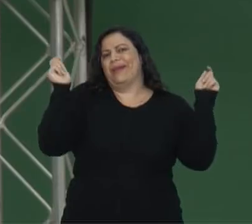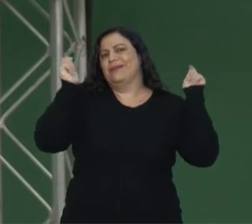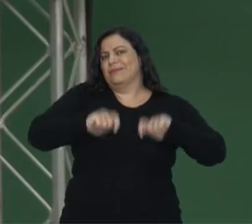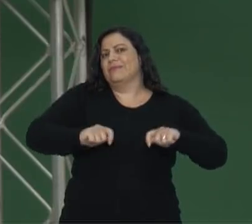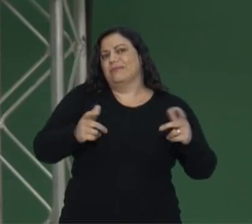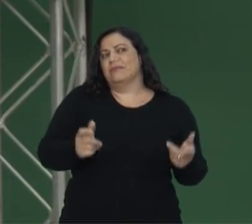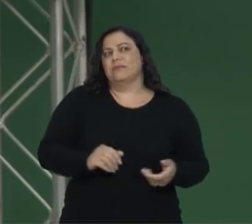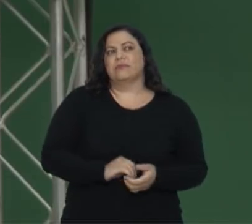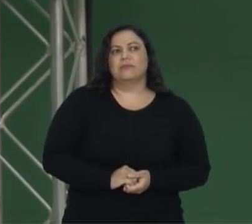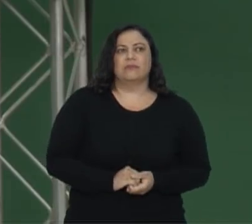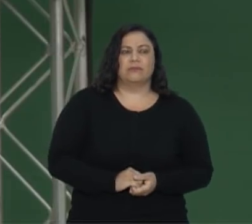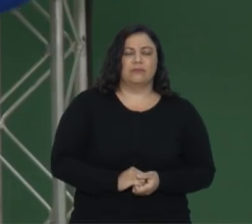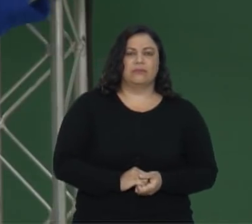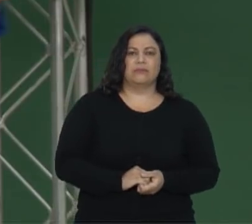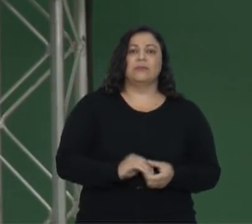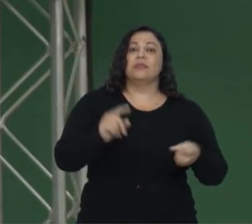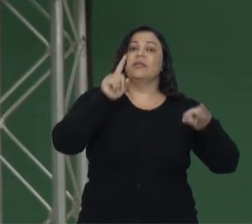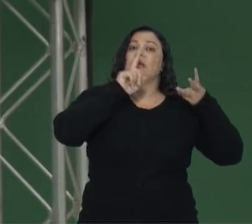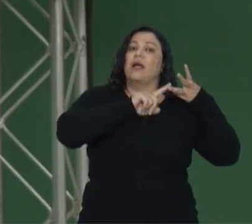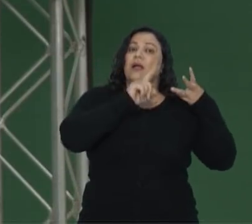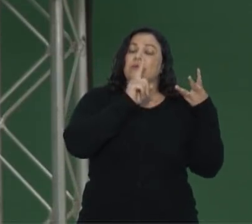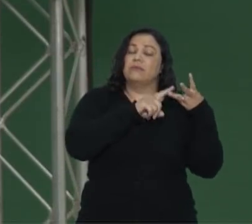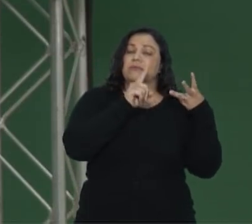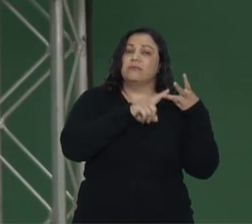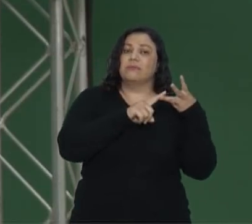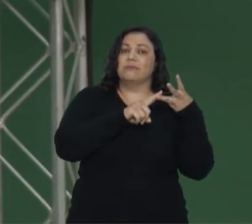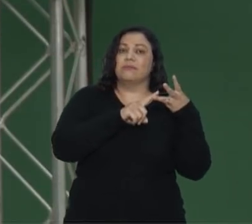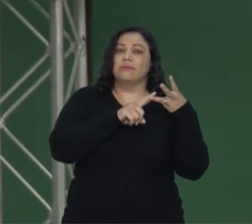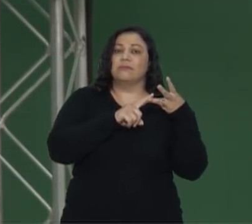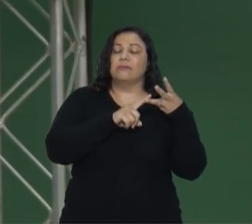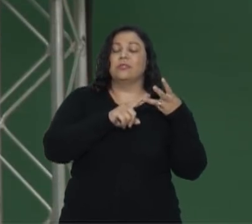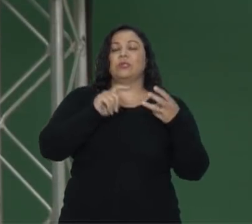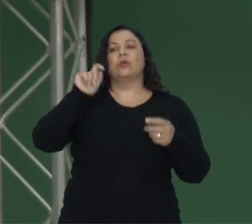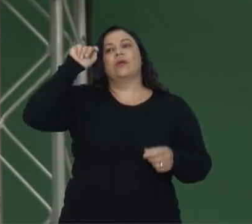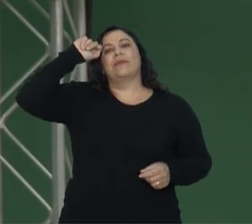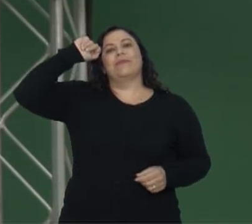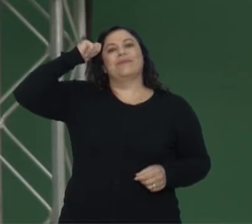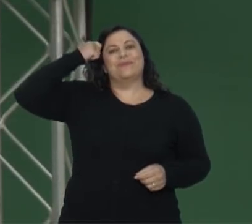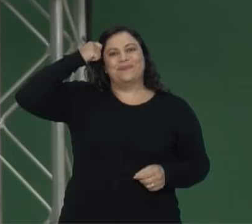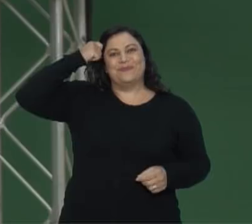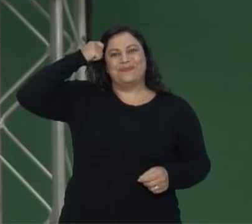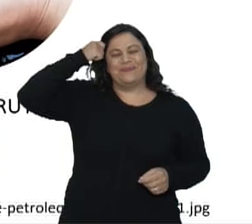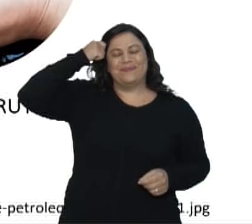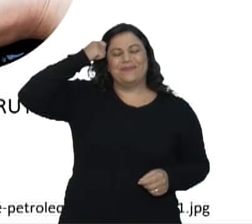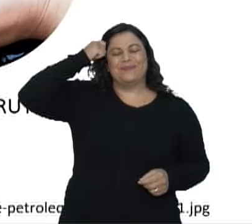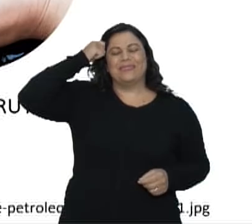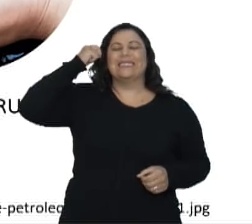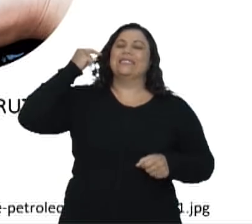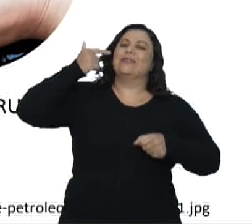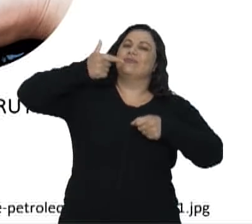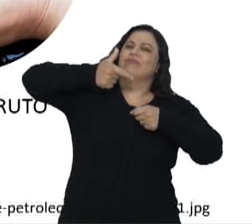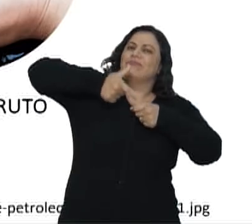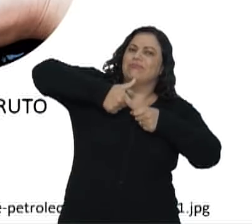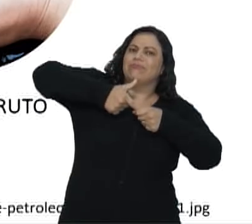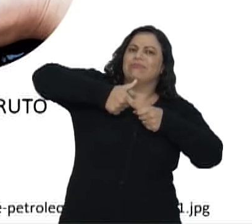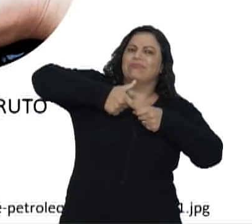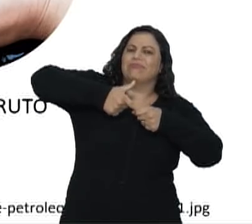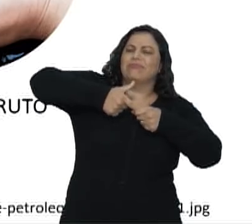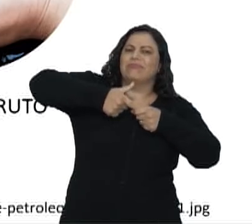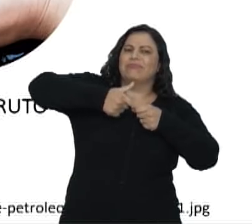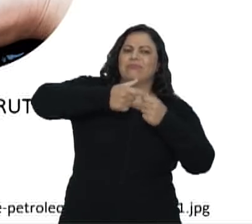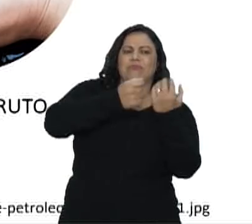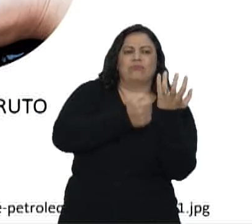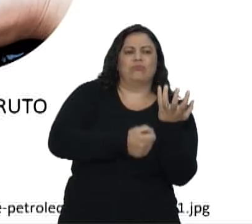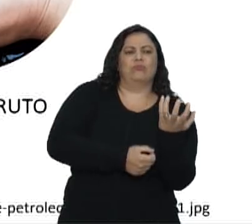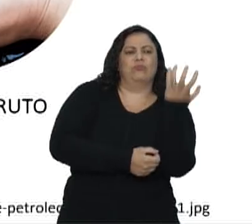podemos usá-la. E por último, eu tenho o petróleo bruto, cru, ou seja, do jeito que ele foi extraído da